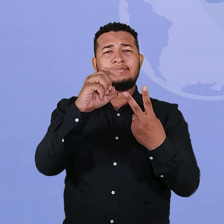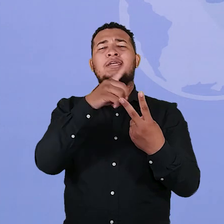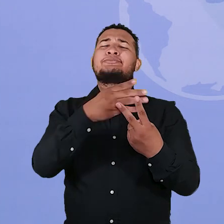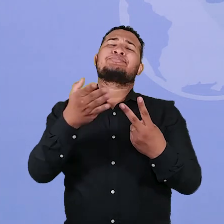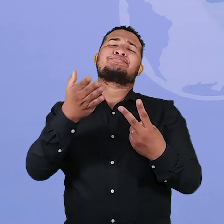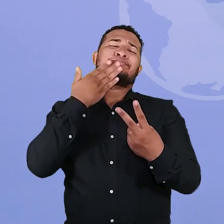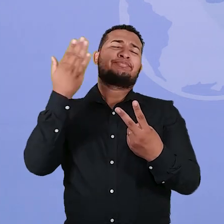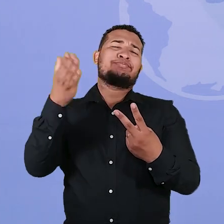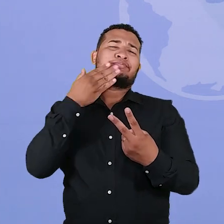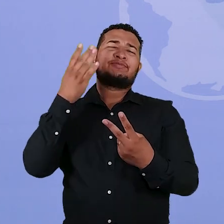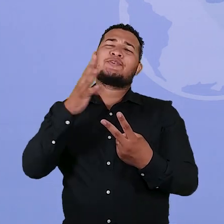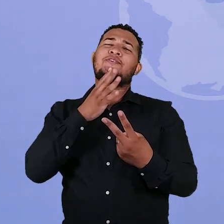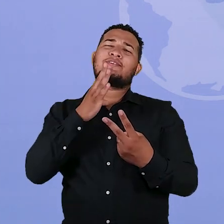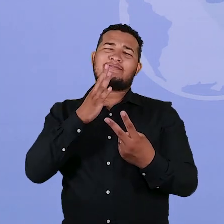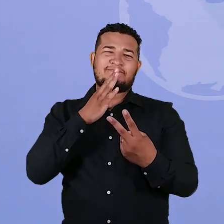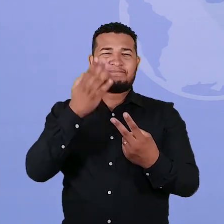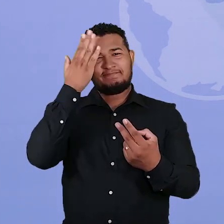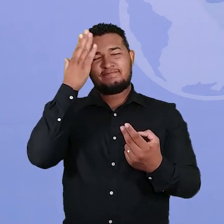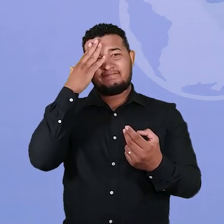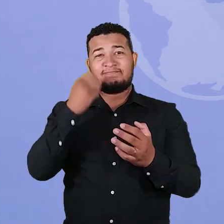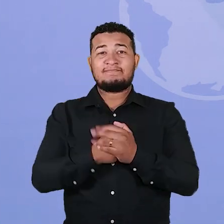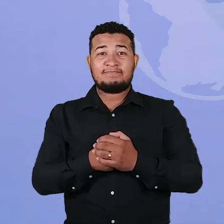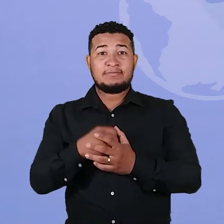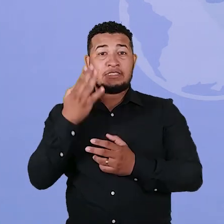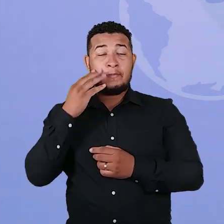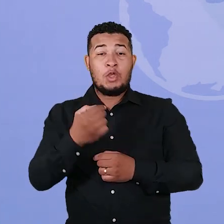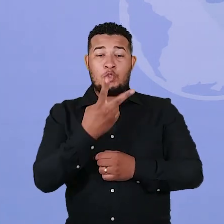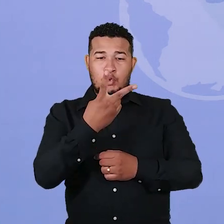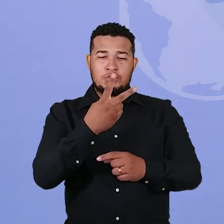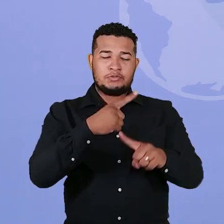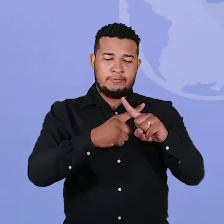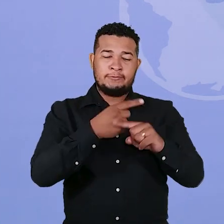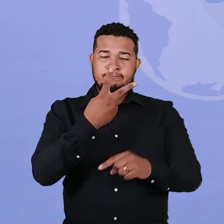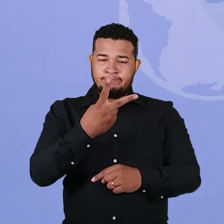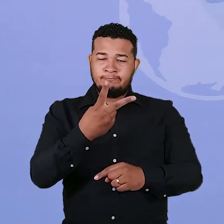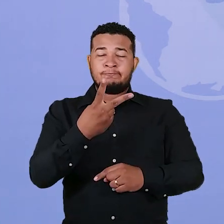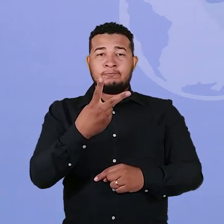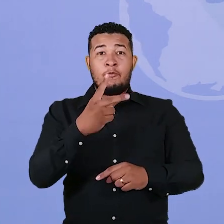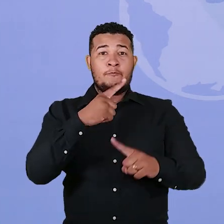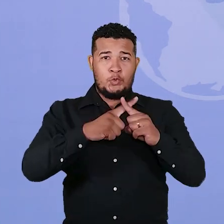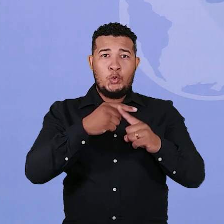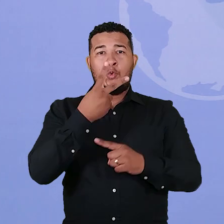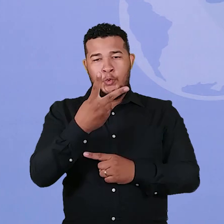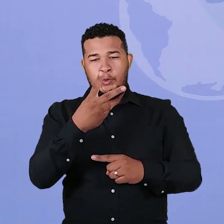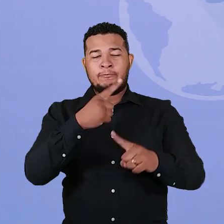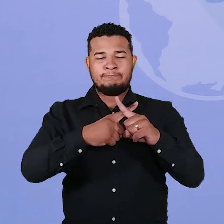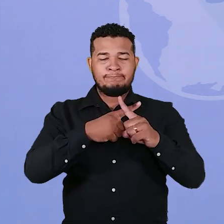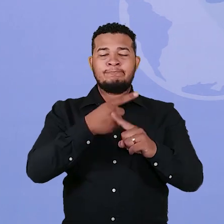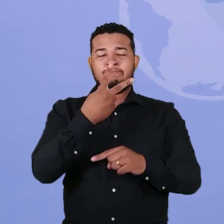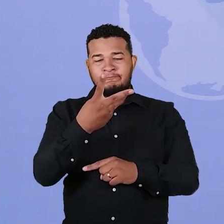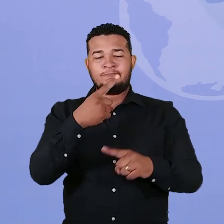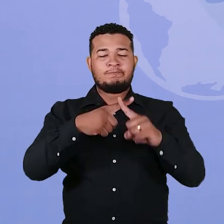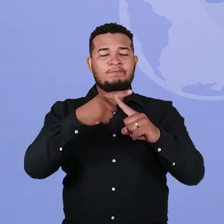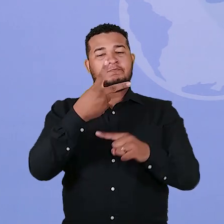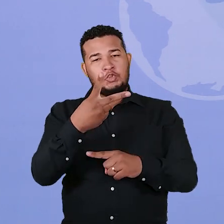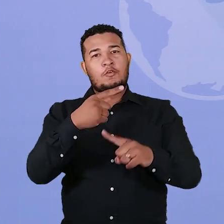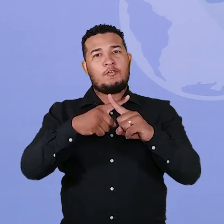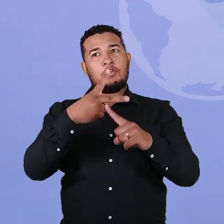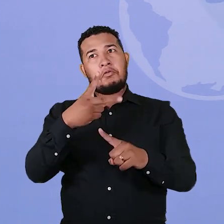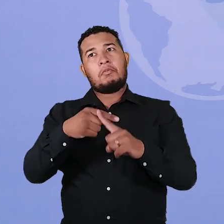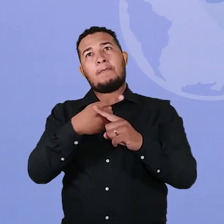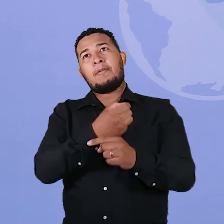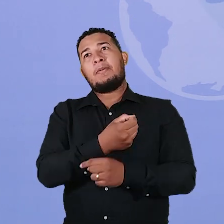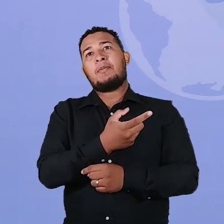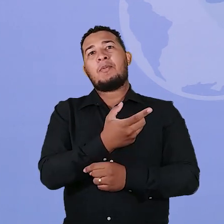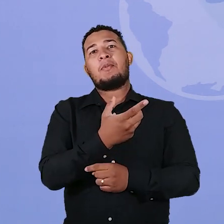a moeda 10 vezes e aí amor essa para você calculado elevado a 10 vamo é você tem 2 vezes 2 4 8